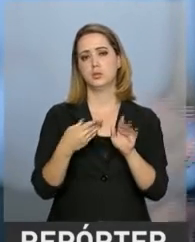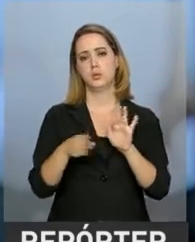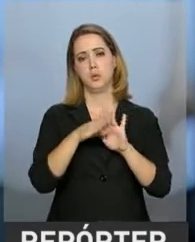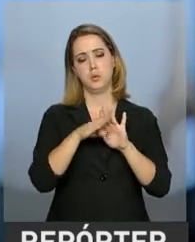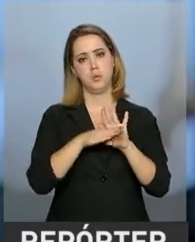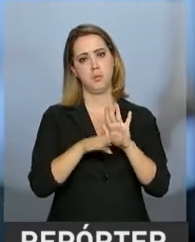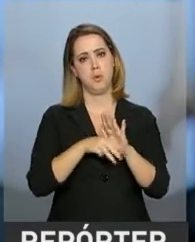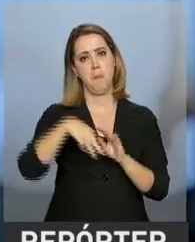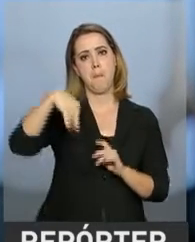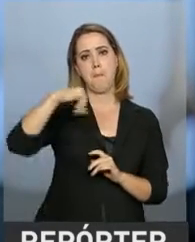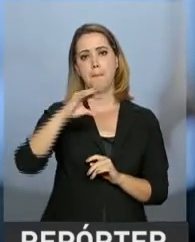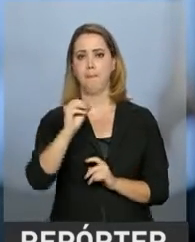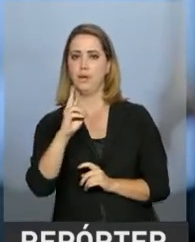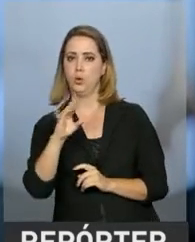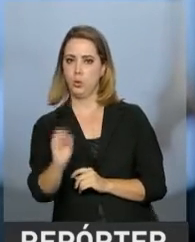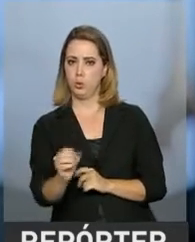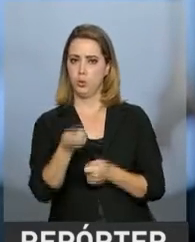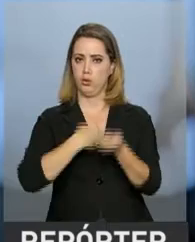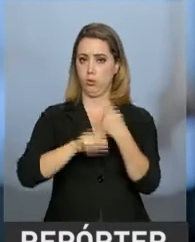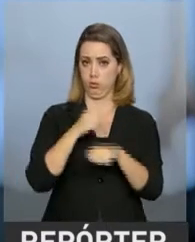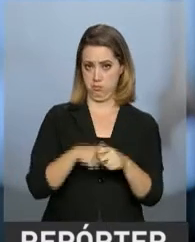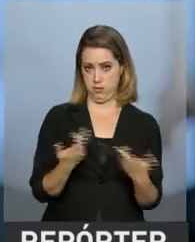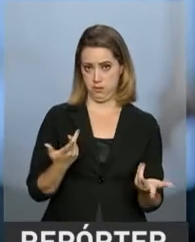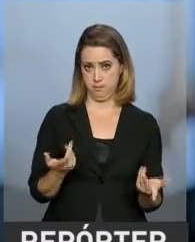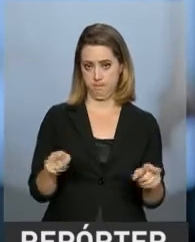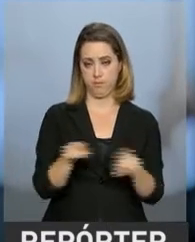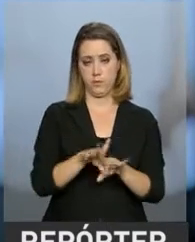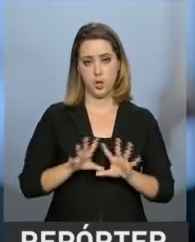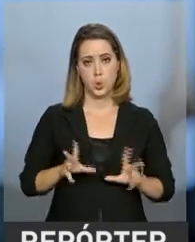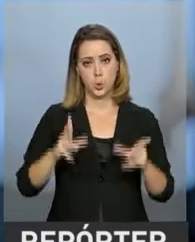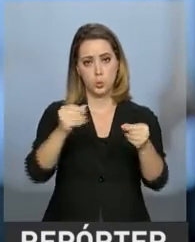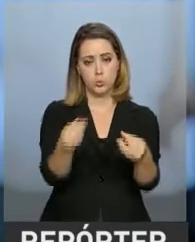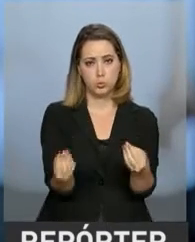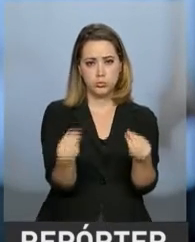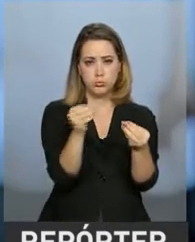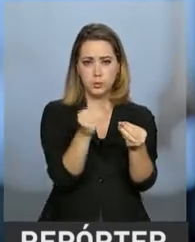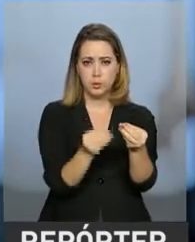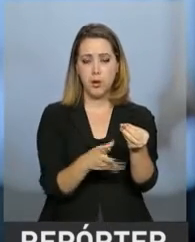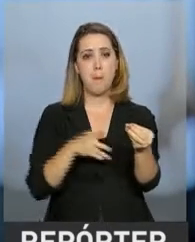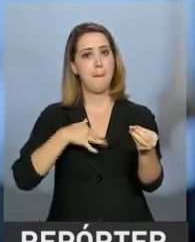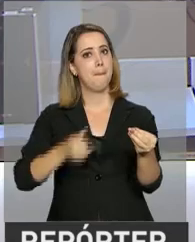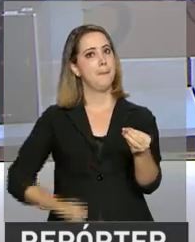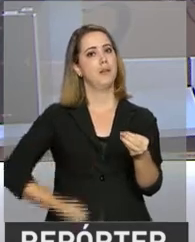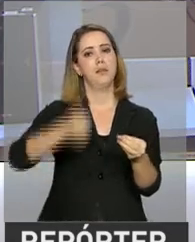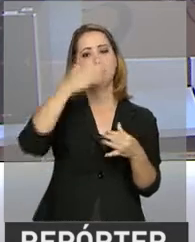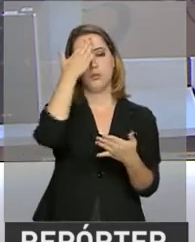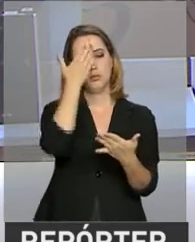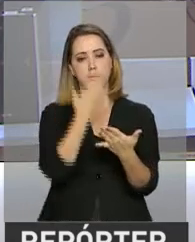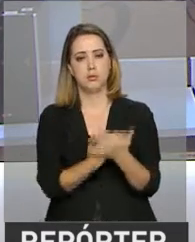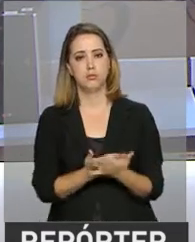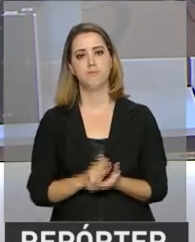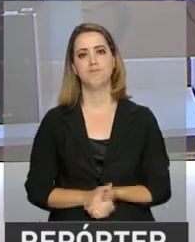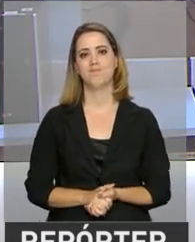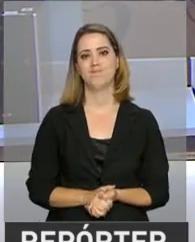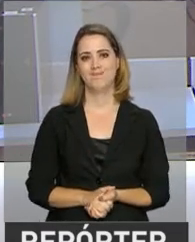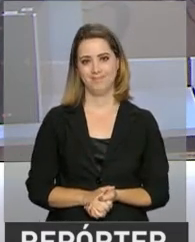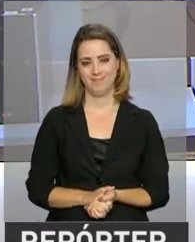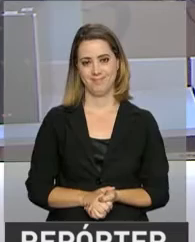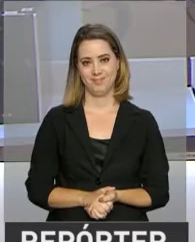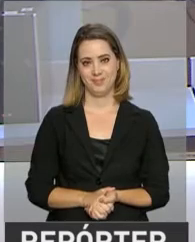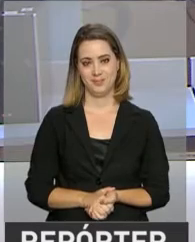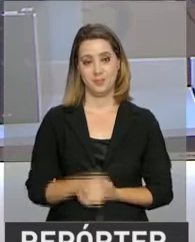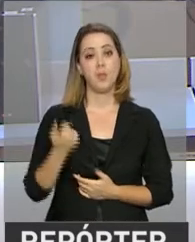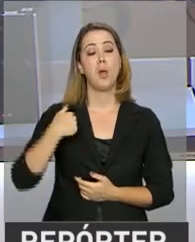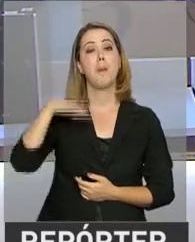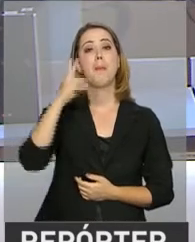medidas microeconômicas. Tudo isto tem gerado uma confiança muito grande. Mais de 1